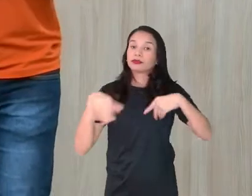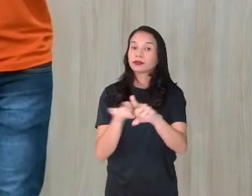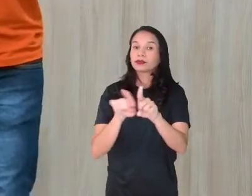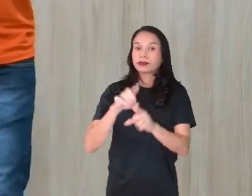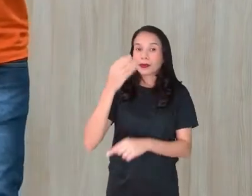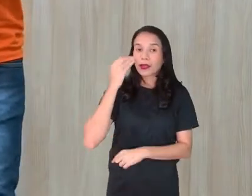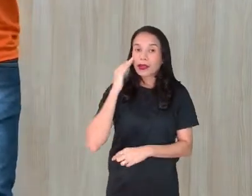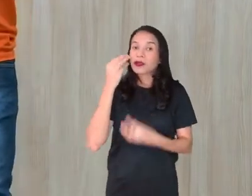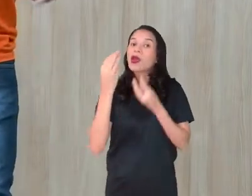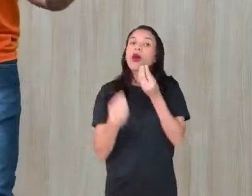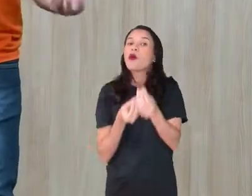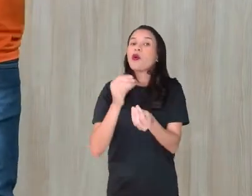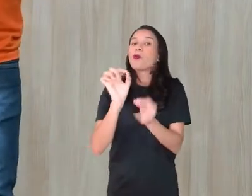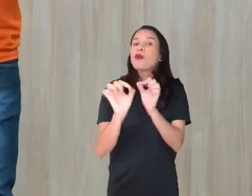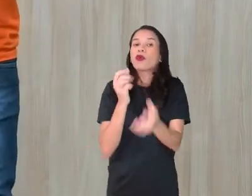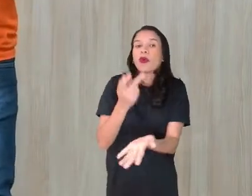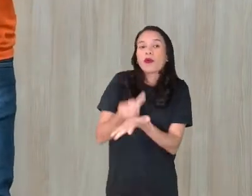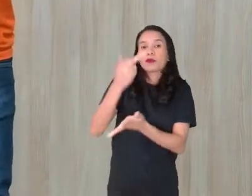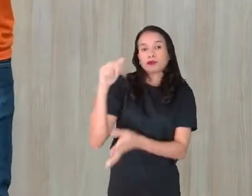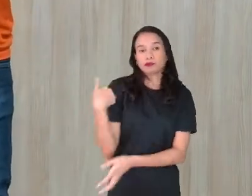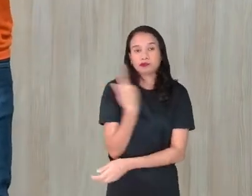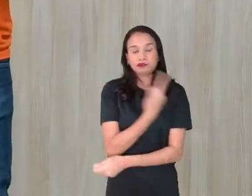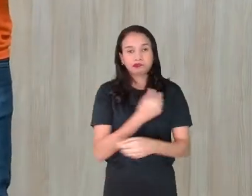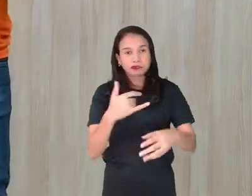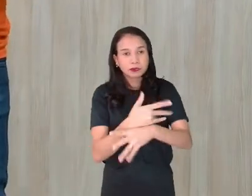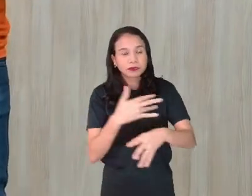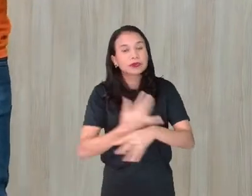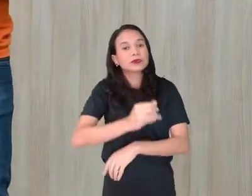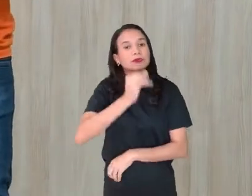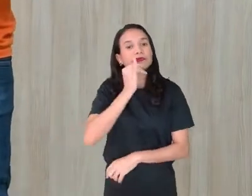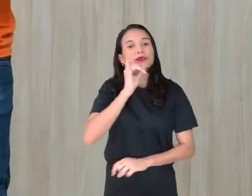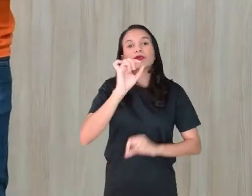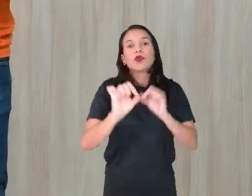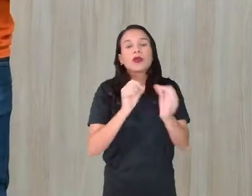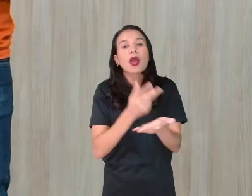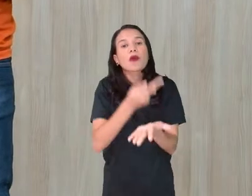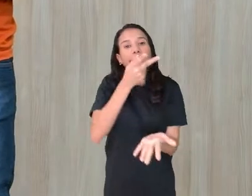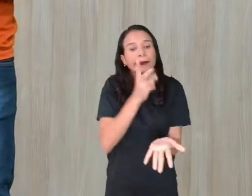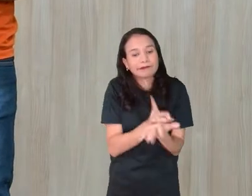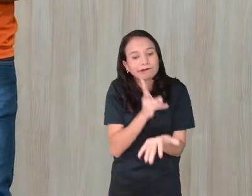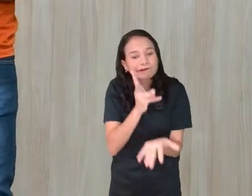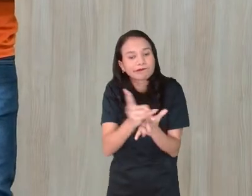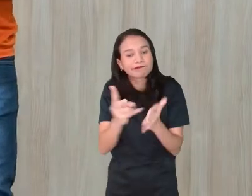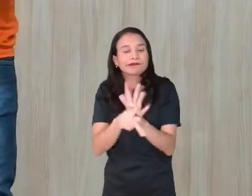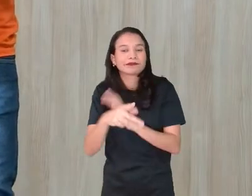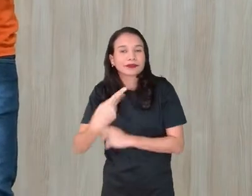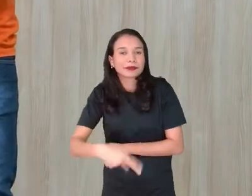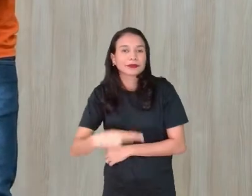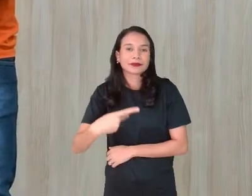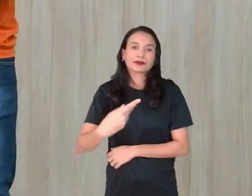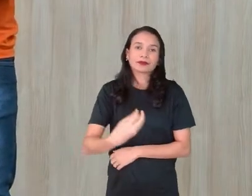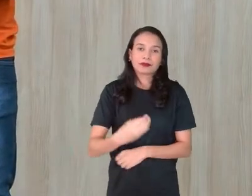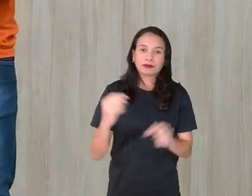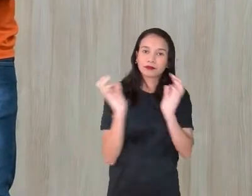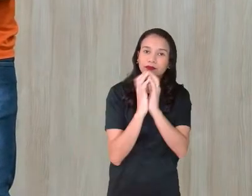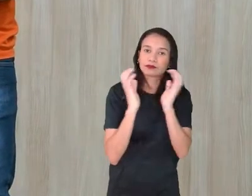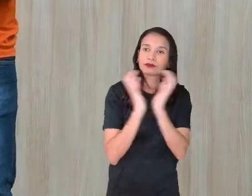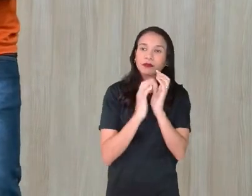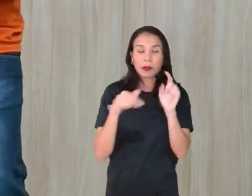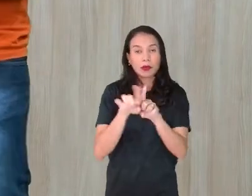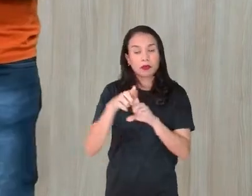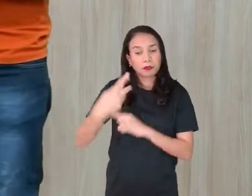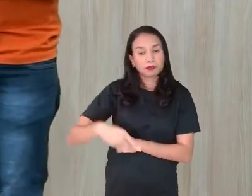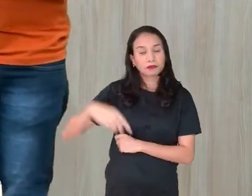pouco o que está ocorrendo na nossa cidade, por exemplo, né, o que ocorre desde sempre na nossa cidade, em outros lugares aqui do